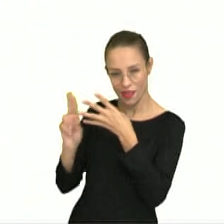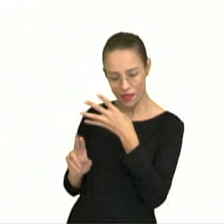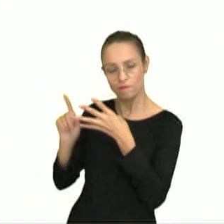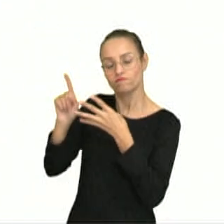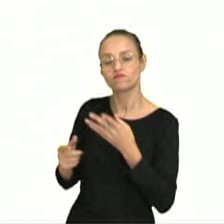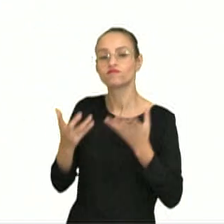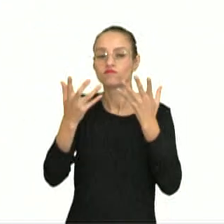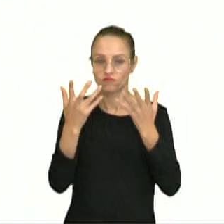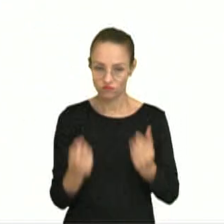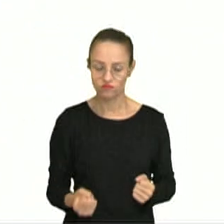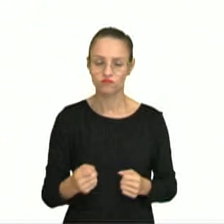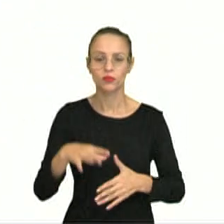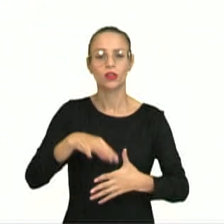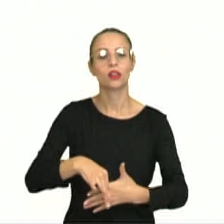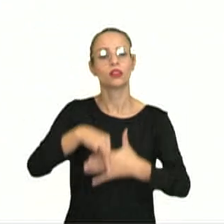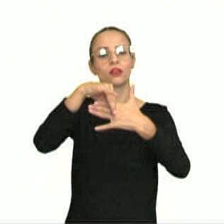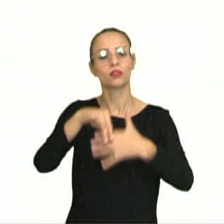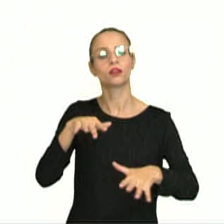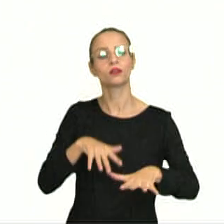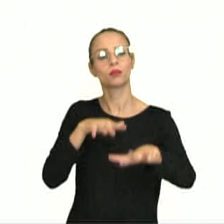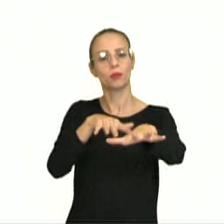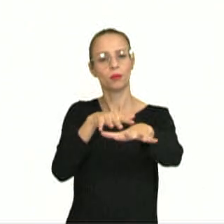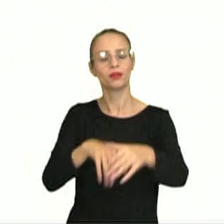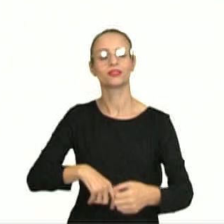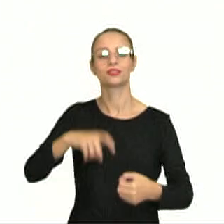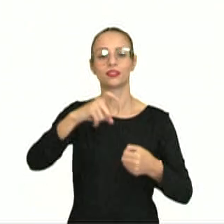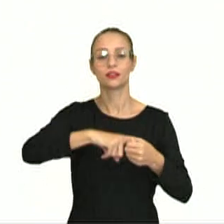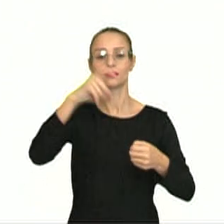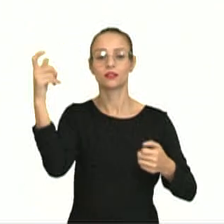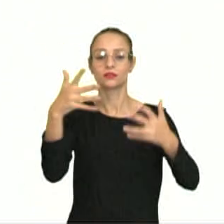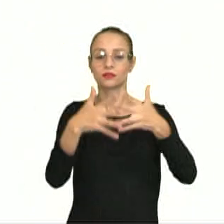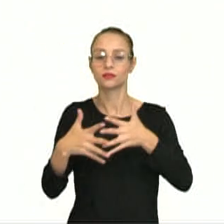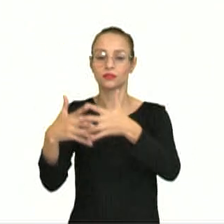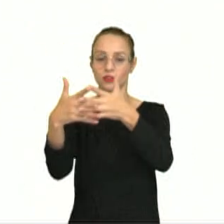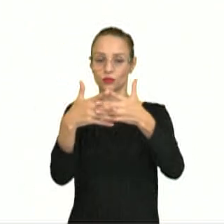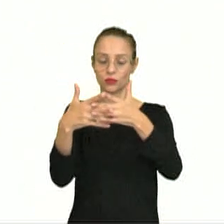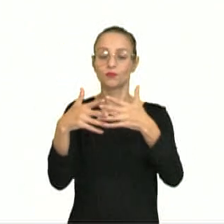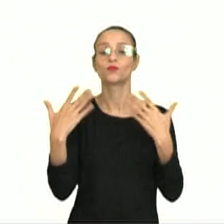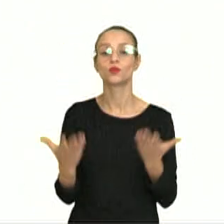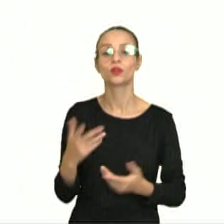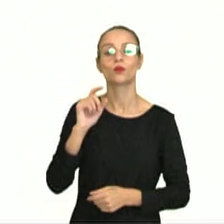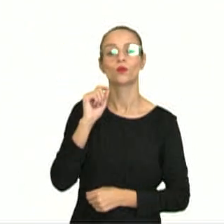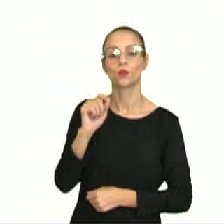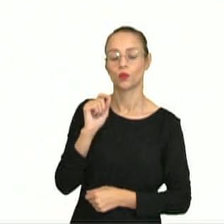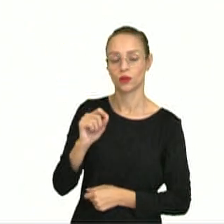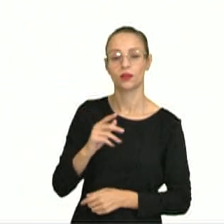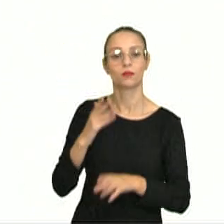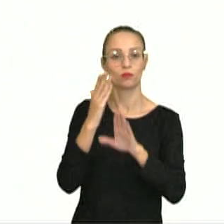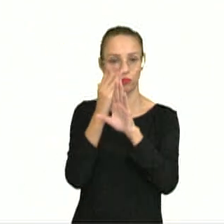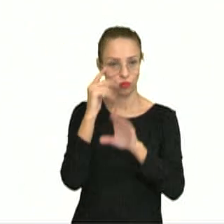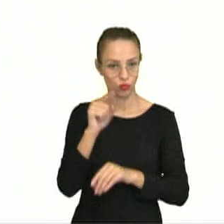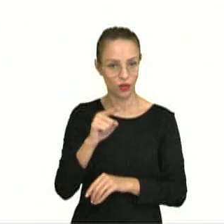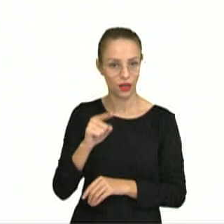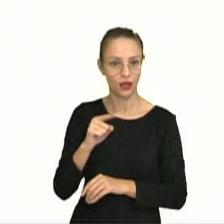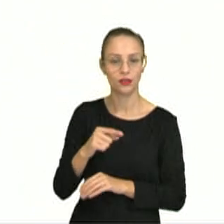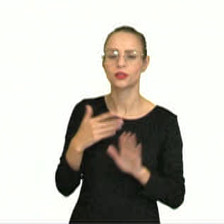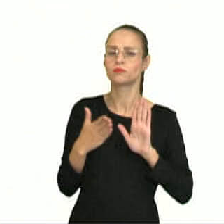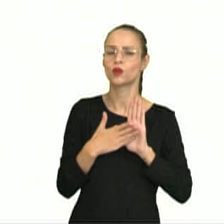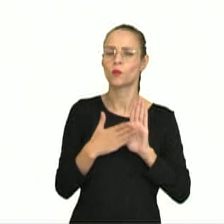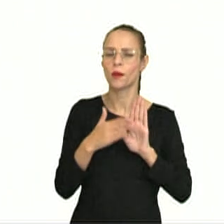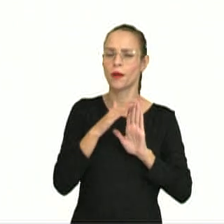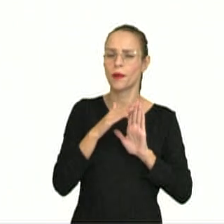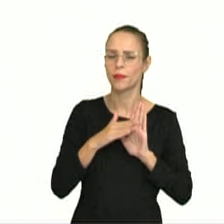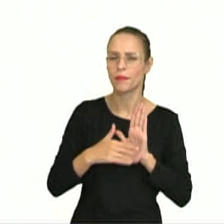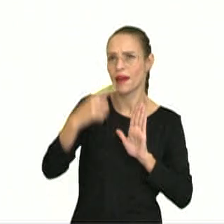assumiram a liderança desse movimento de independência dos Estados Unidos. Ou seja, foi através, né, desses ideais